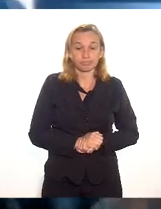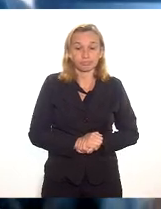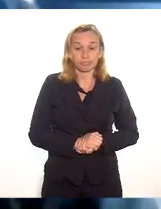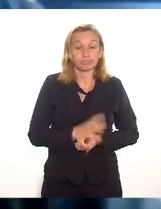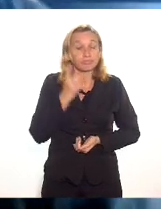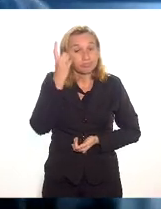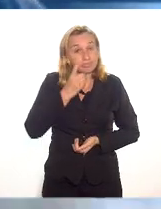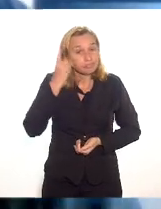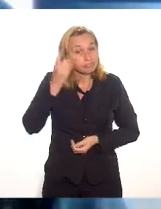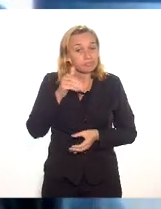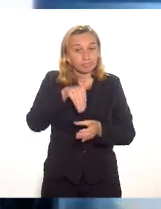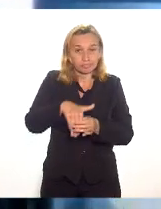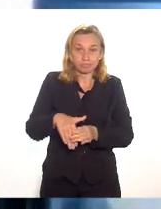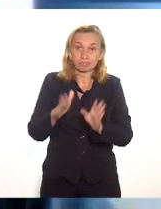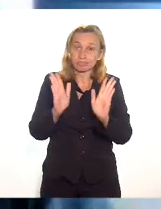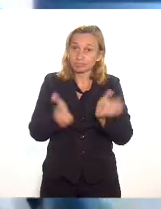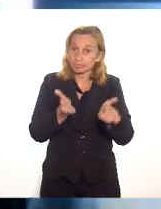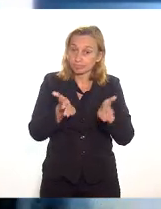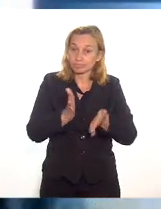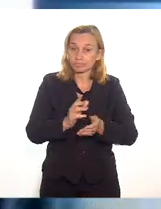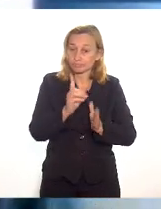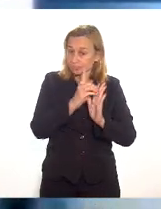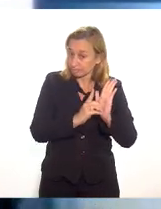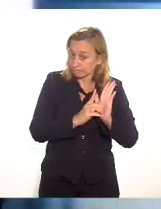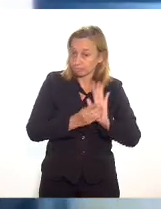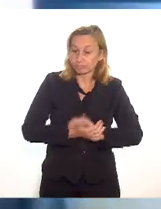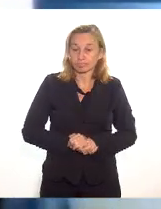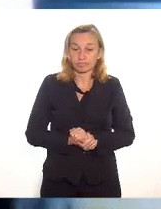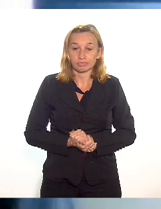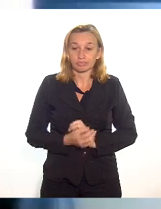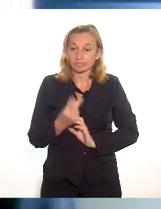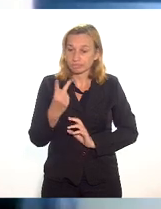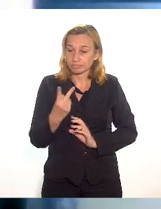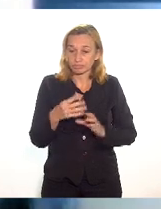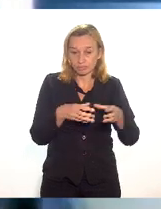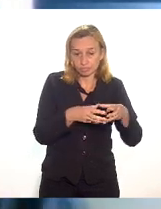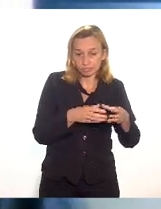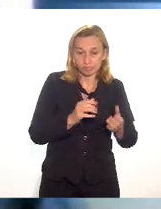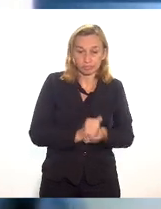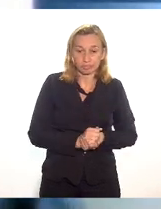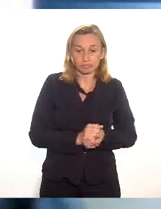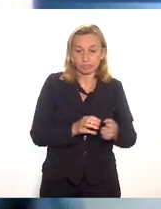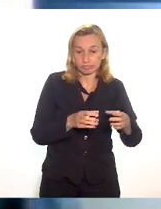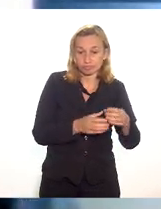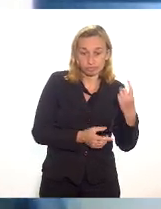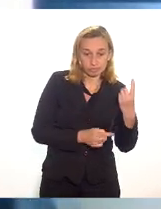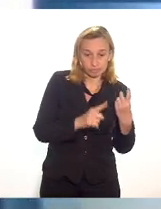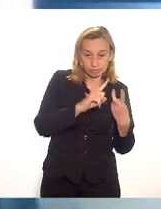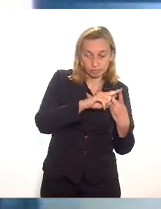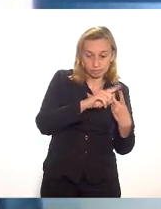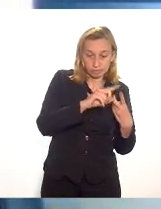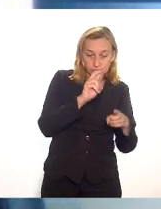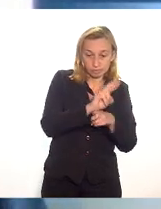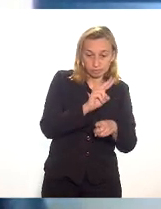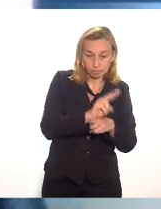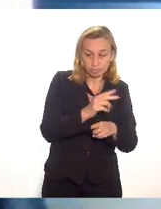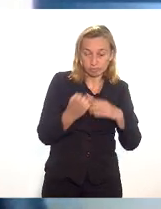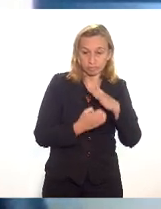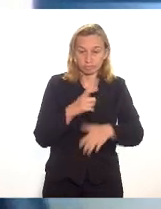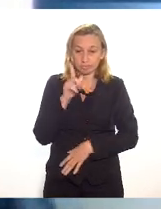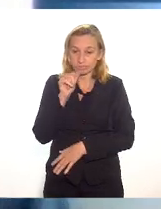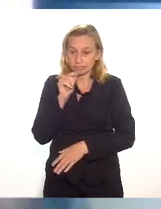deputados que votaram hoje esse decreto, há dois grupos. Há um grupo que defende a SEDAI